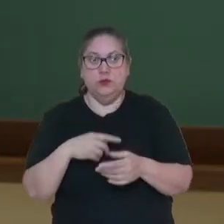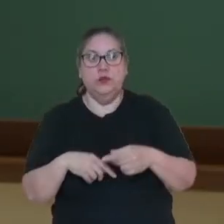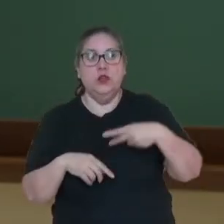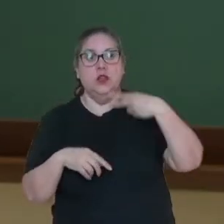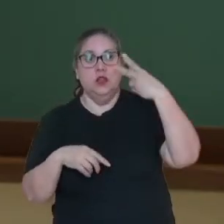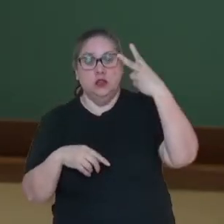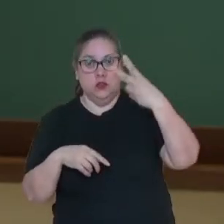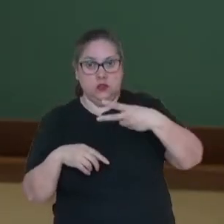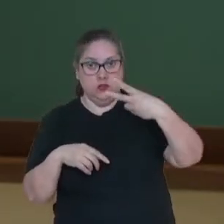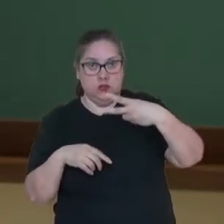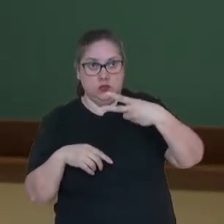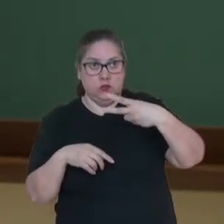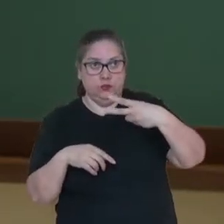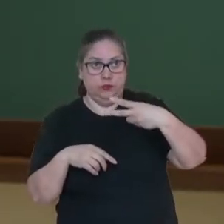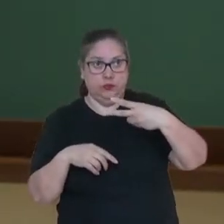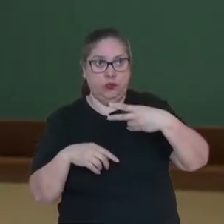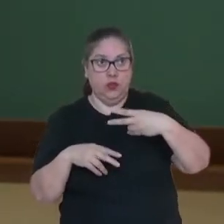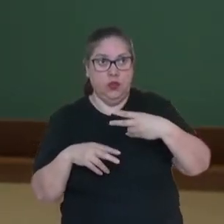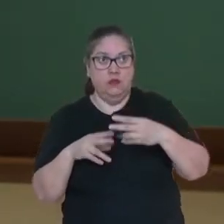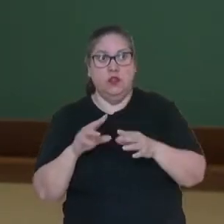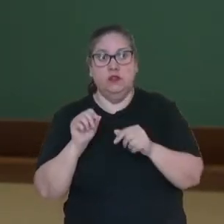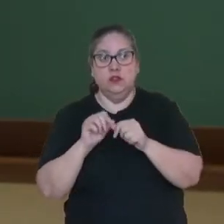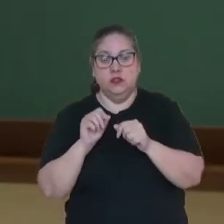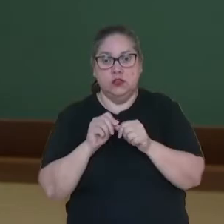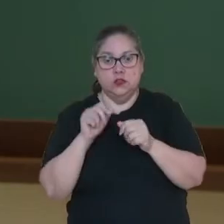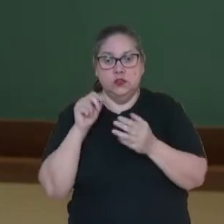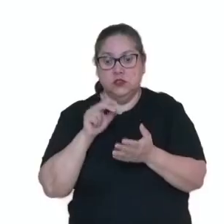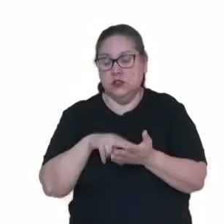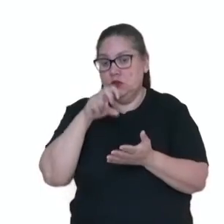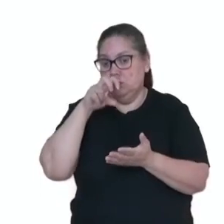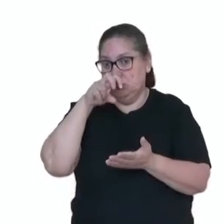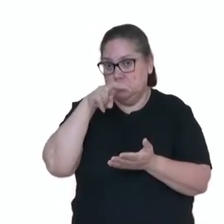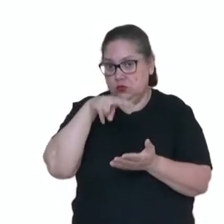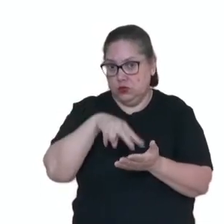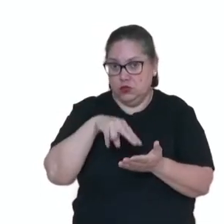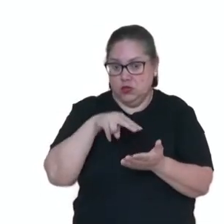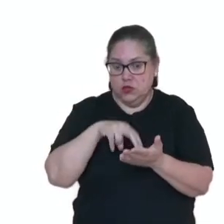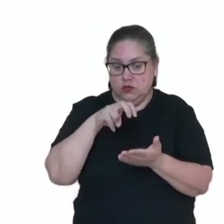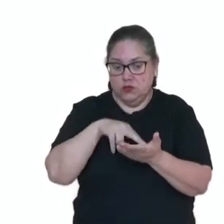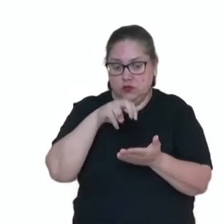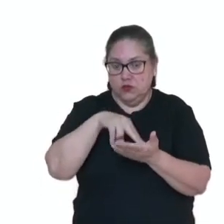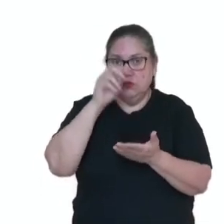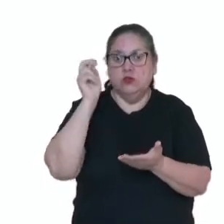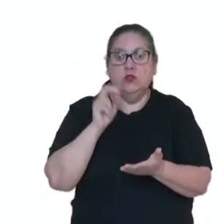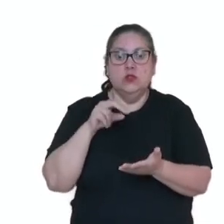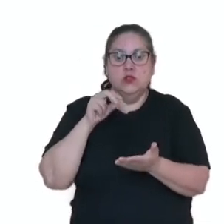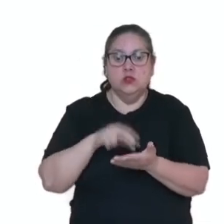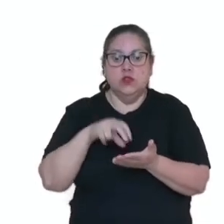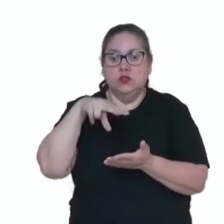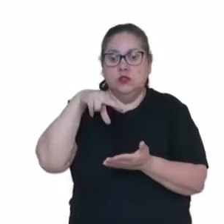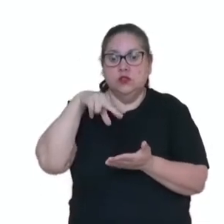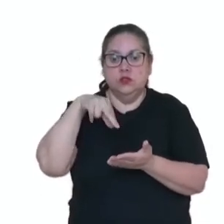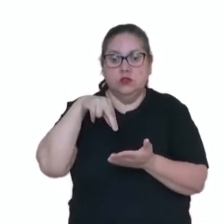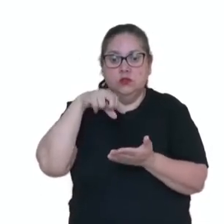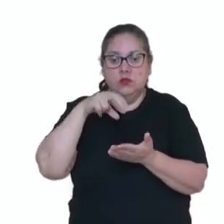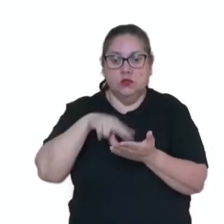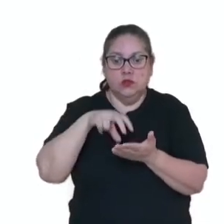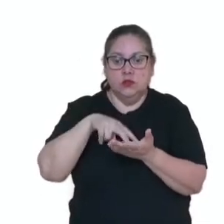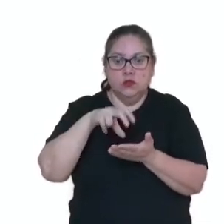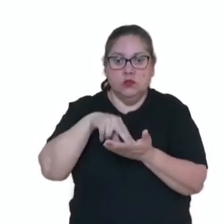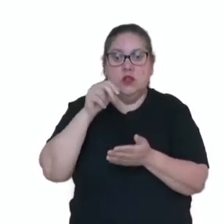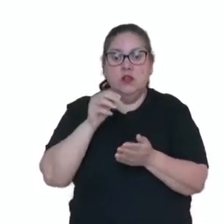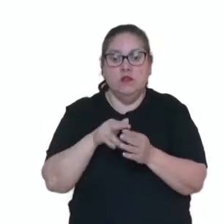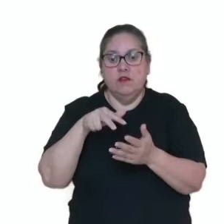estação. Segunda estação, você vai realizar saltos e saltitos. Salto estendido, galope,